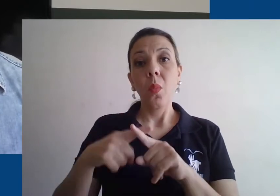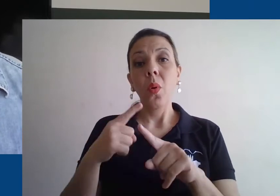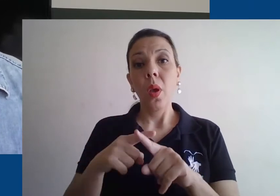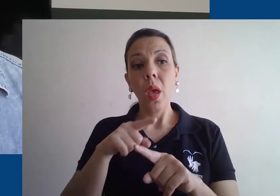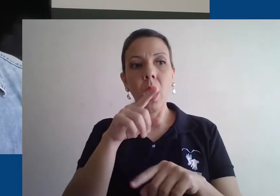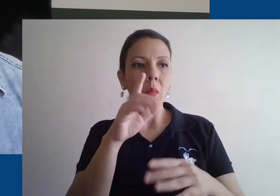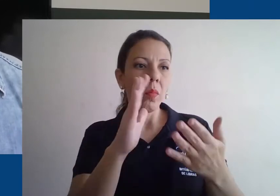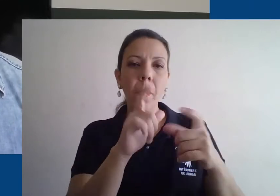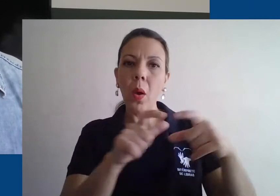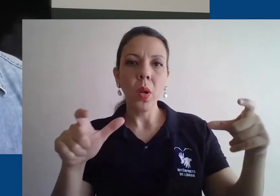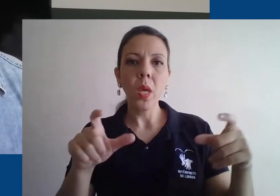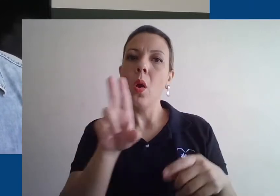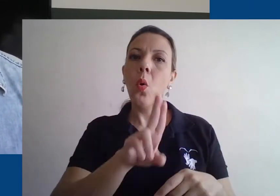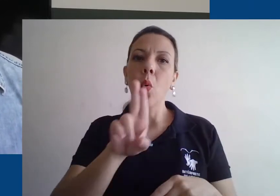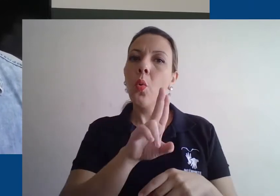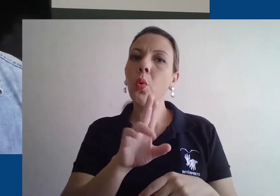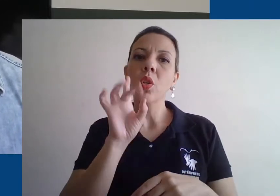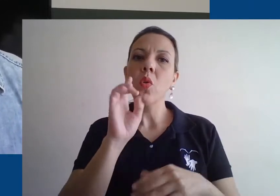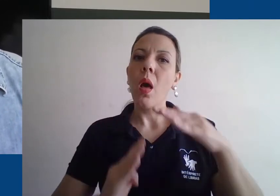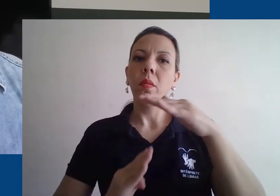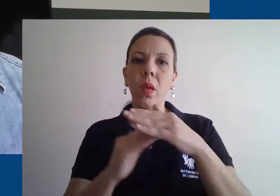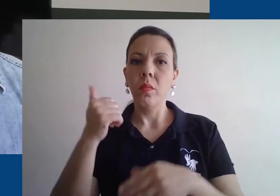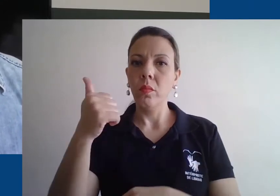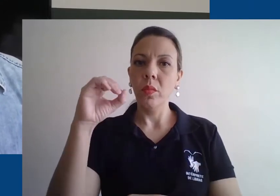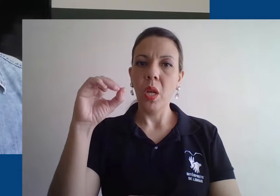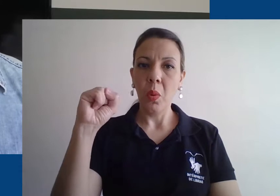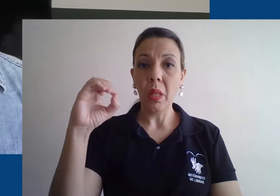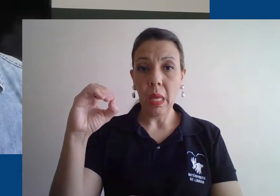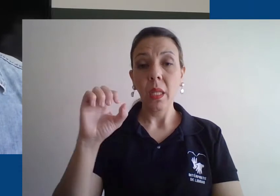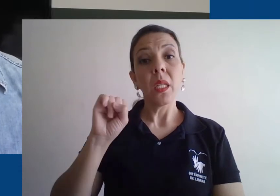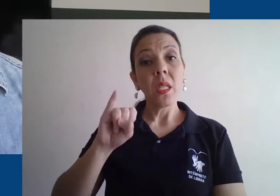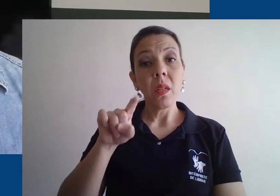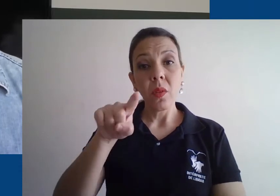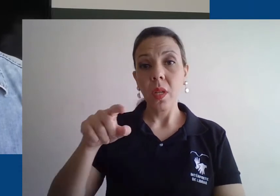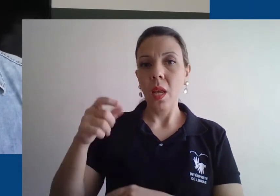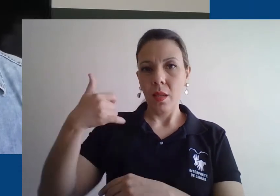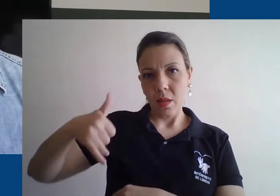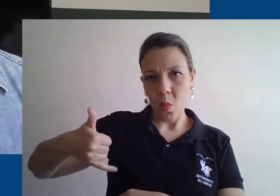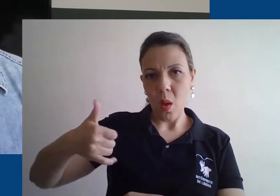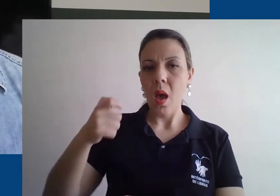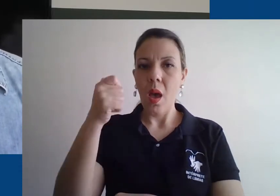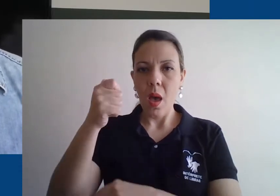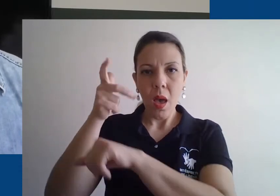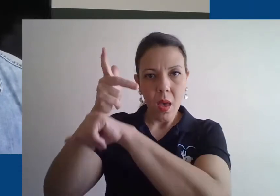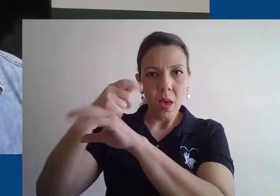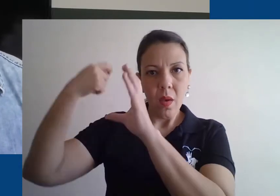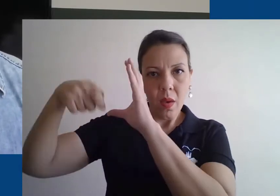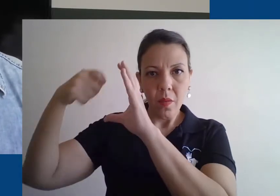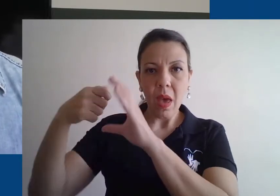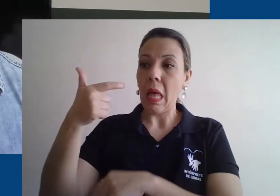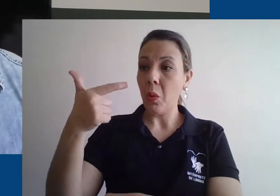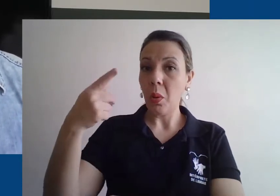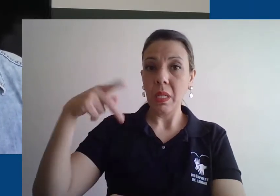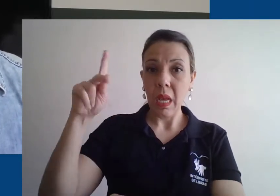de muitos dispositivos hoje em dia, poucos leem acima disso. Então você estaria basicamente gastando o espaço do seu celular à toa de armazenamento, tá